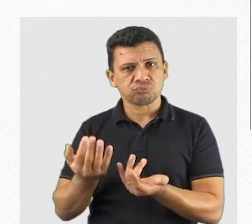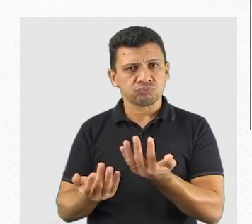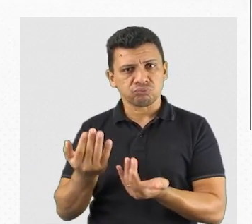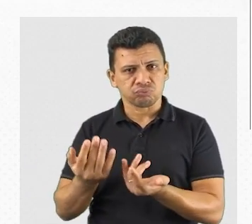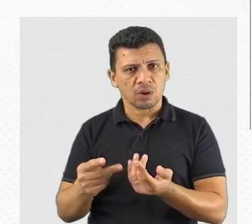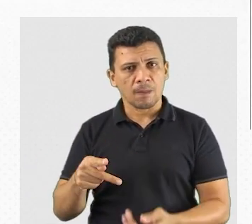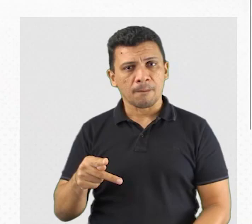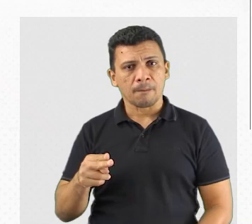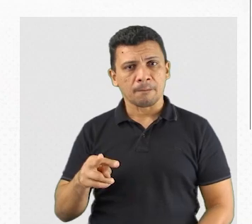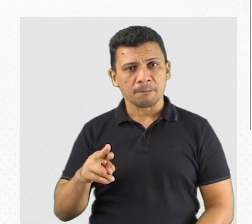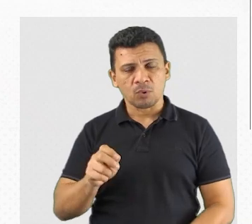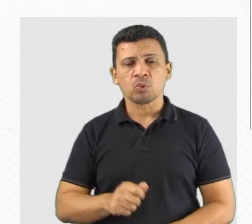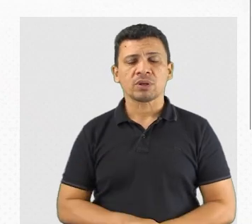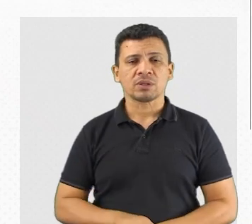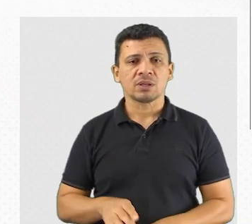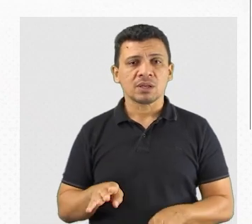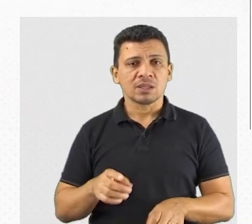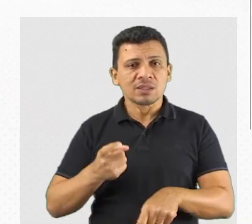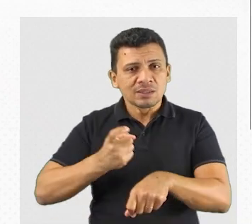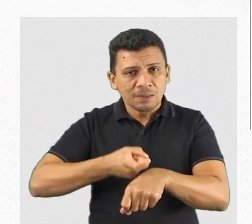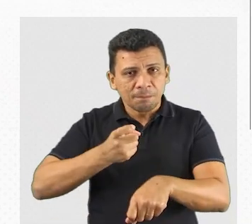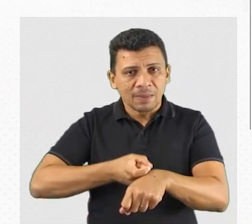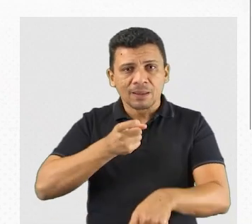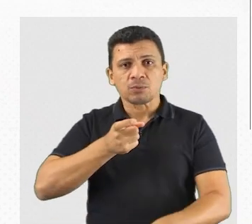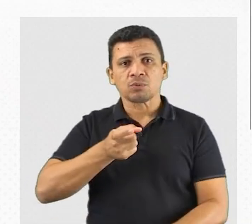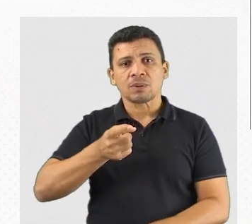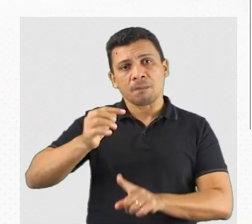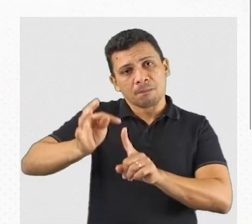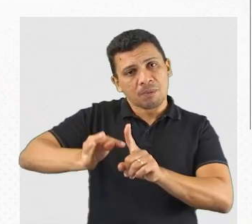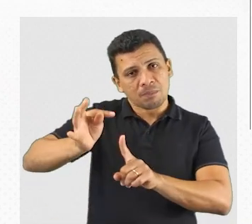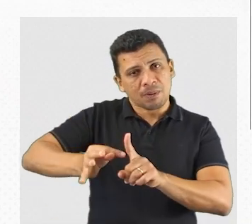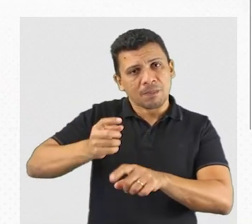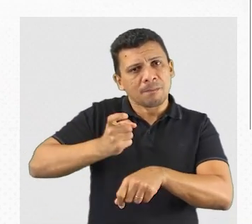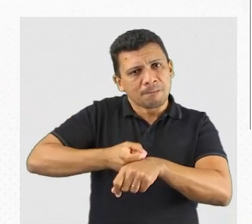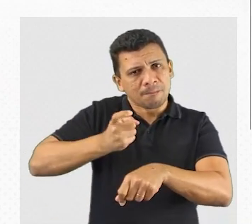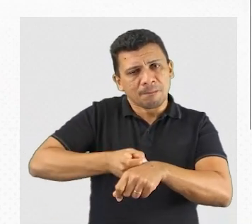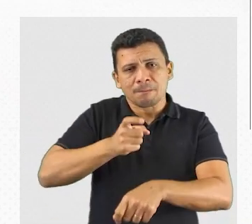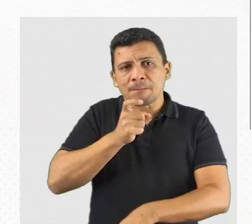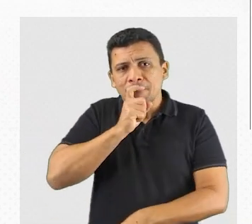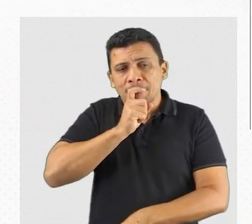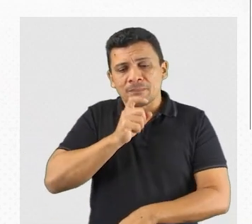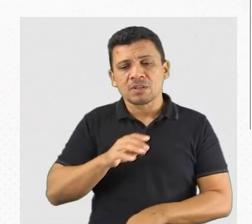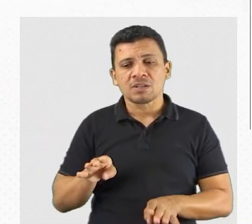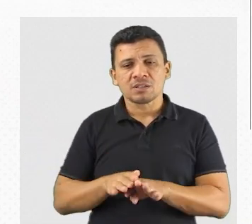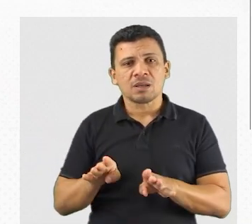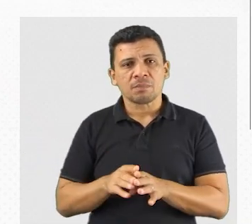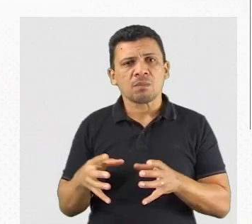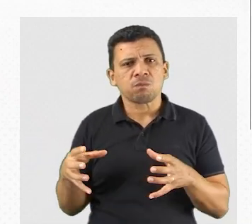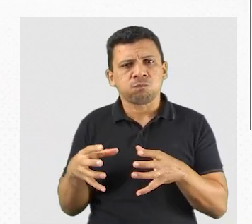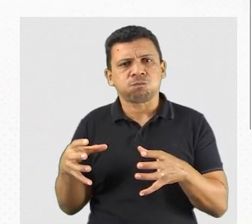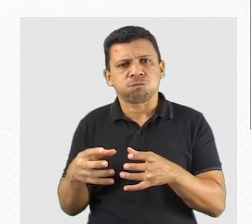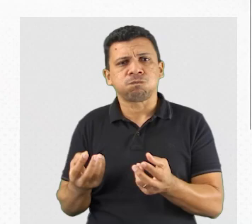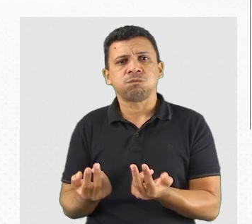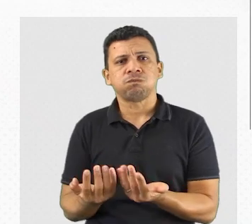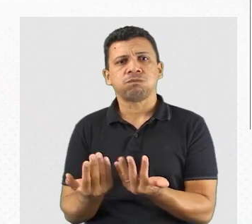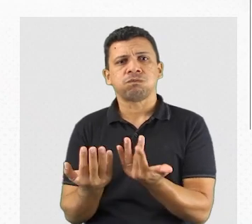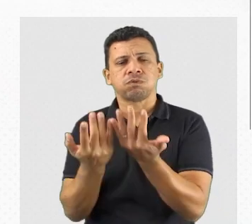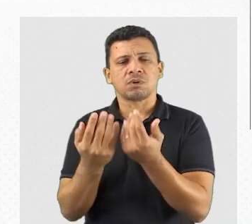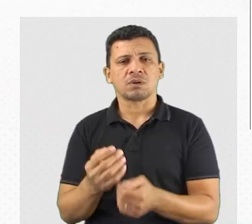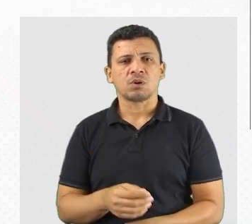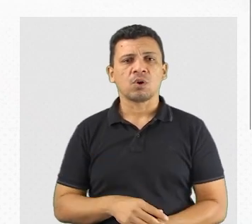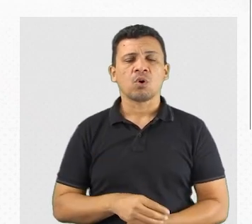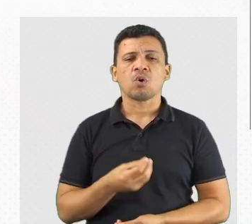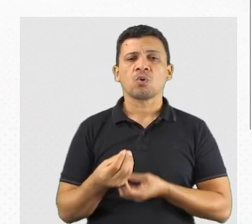pura, temperatura de congelamento também, né, e pressão de vapor. Por exemplo, quando eu falo da água ao nível do